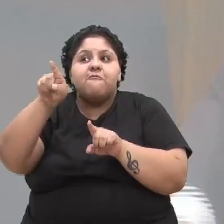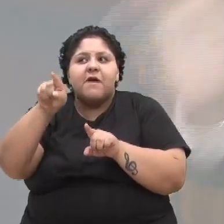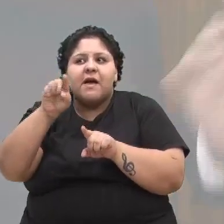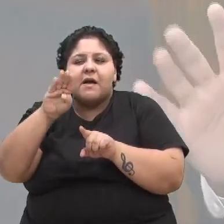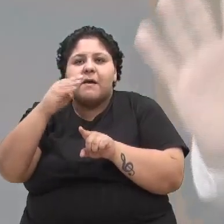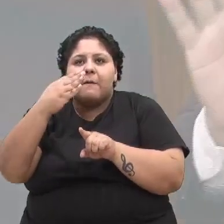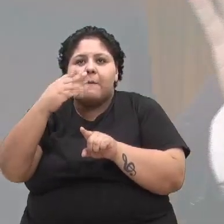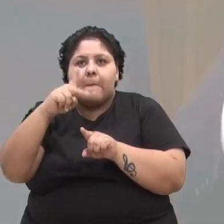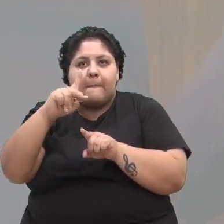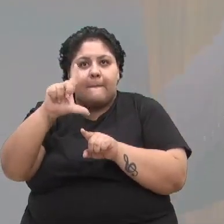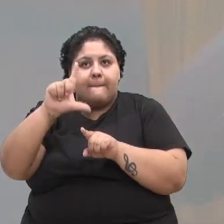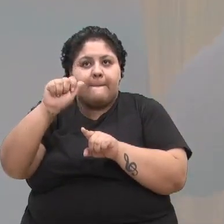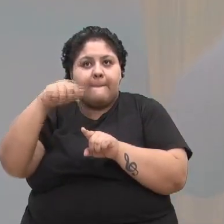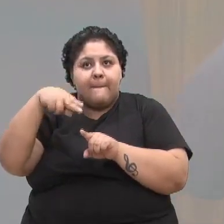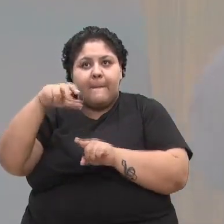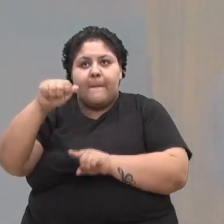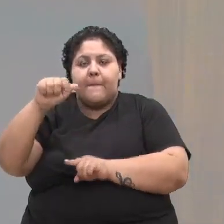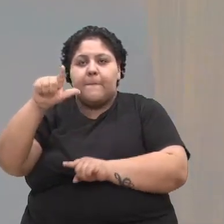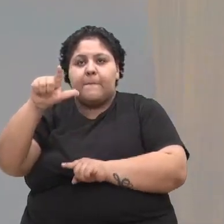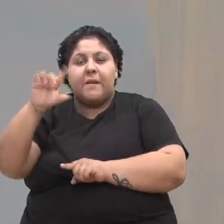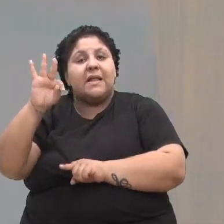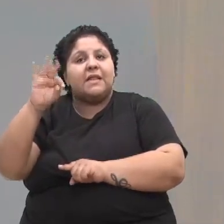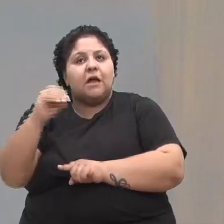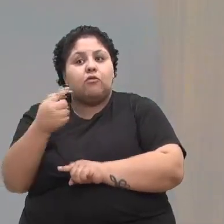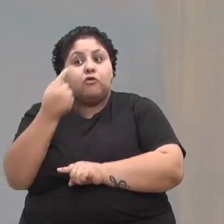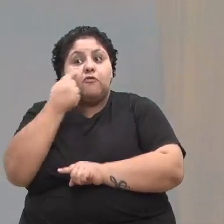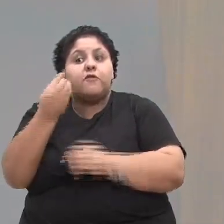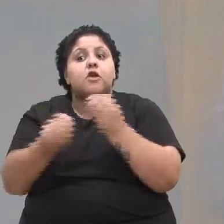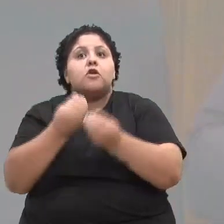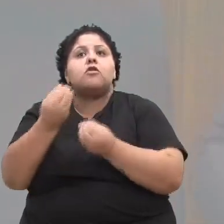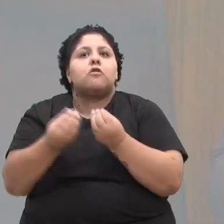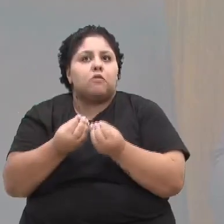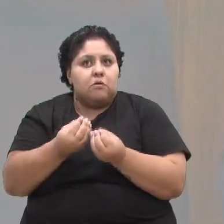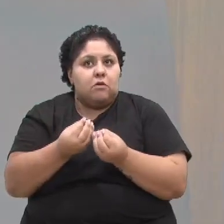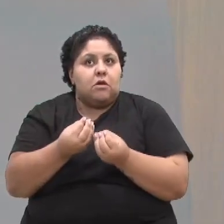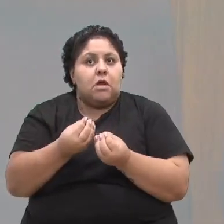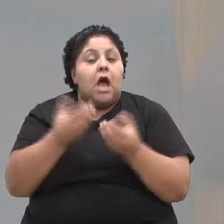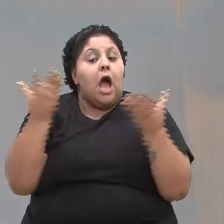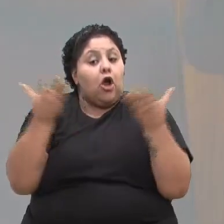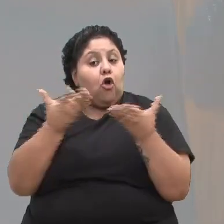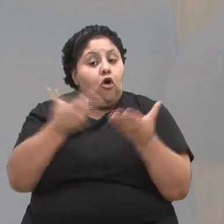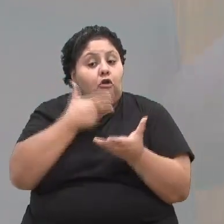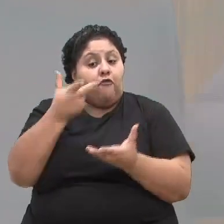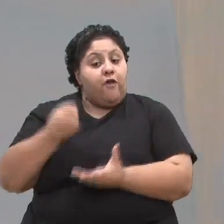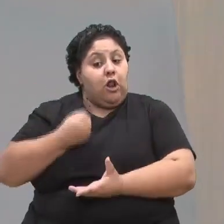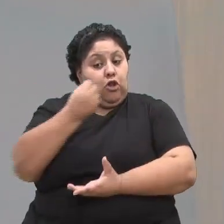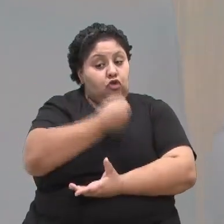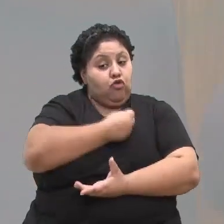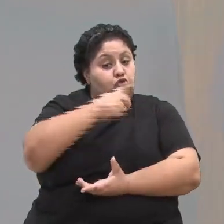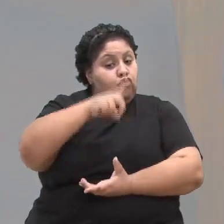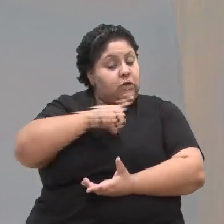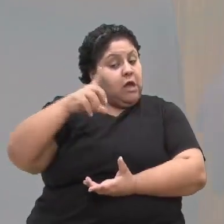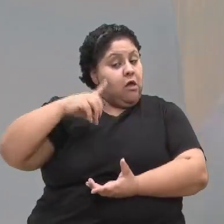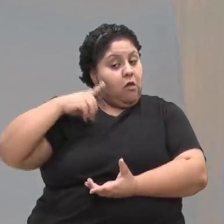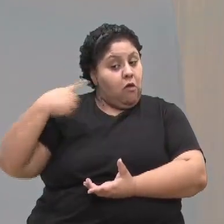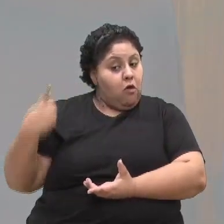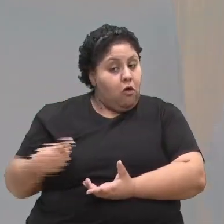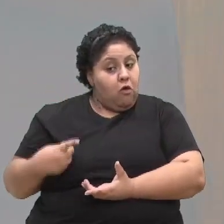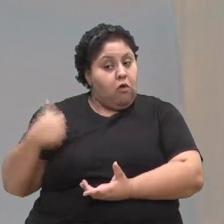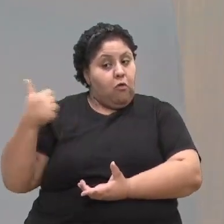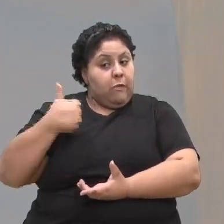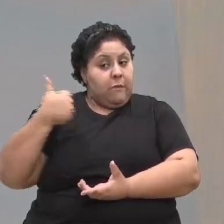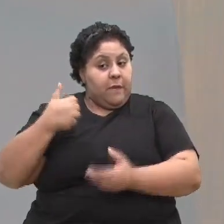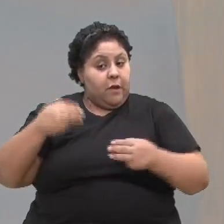Lucas não adianta. Tem outros que nem são vereador, mas que tem que falar. Eu até estou dando número. Tem os deputados aí,